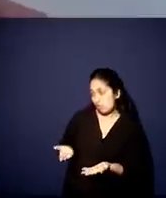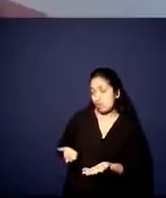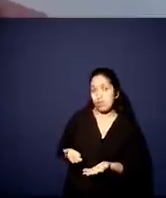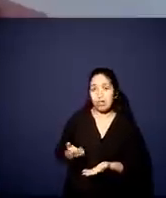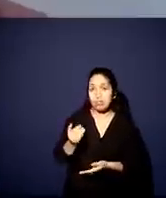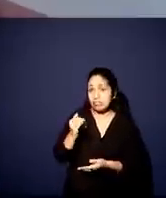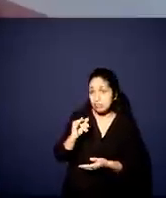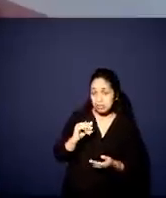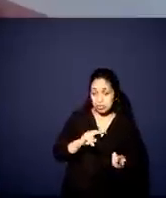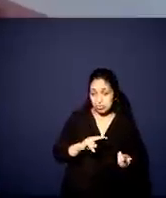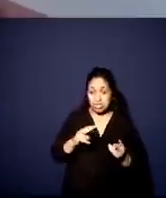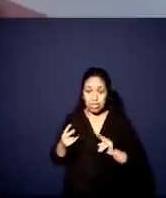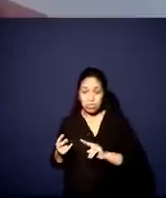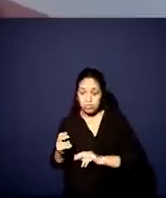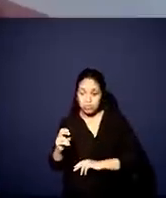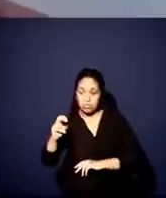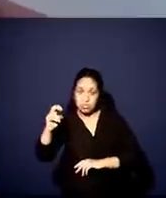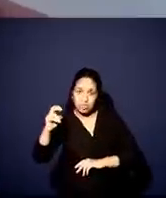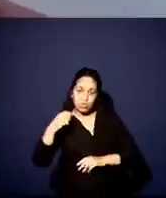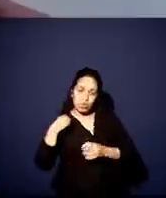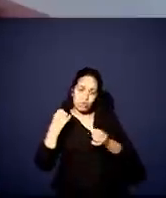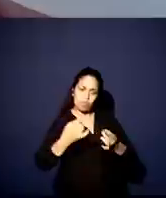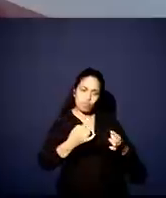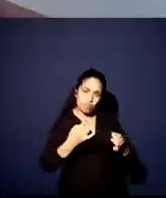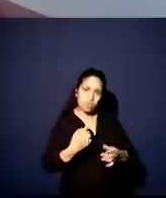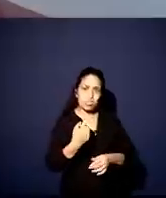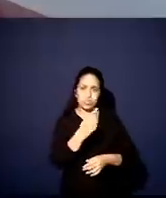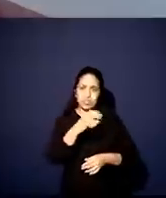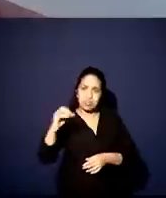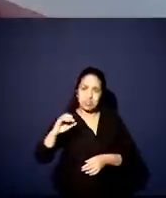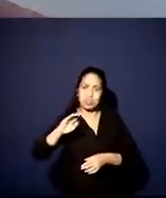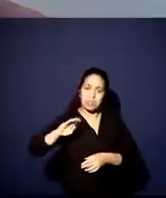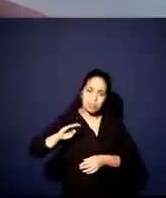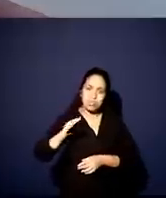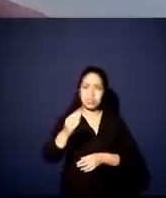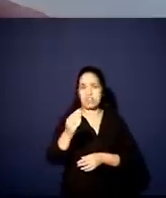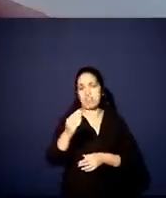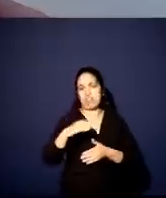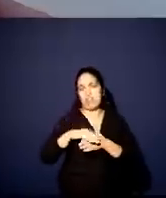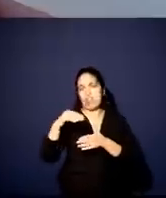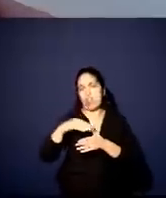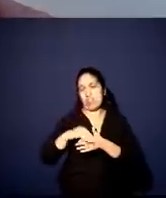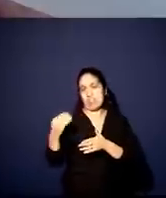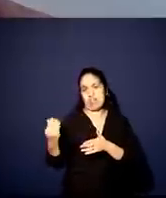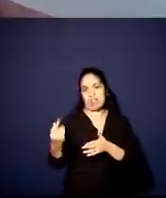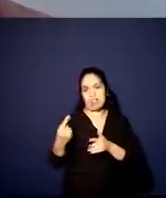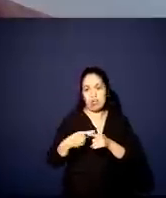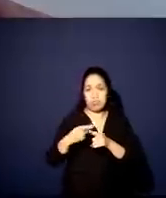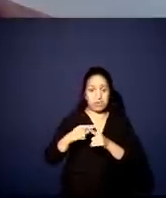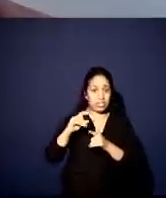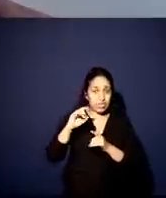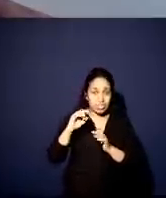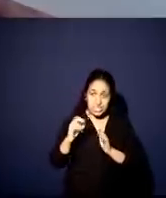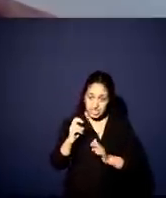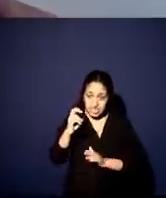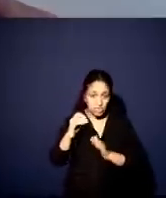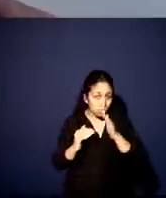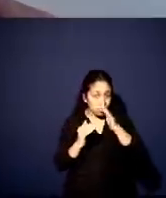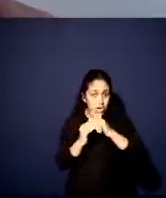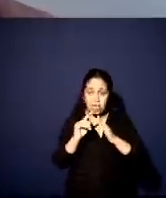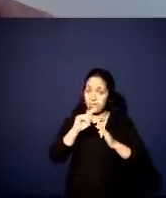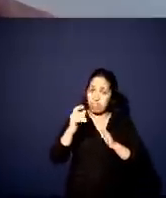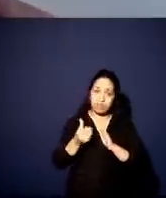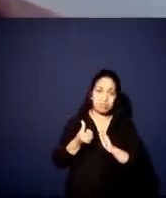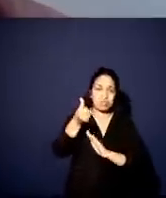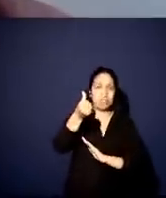se o câmbio for para 5, eu vendo 100 bilhões de dólares. Tá bom, vendeu 100 bilhões de dólares, porque o câmbio não foi só a 5, como foi a 6.